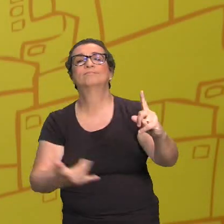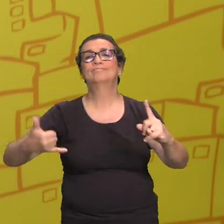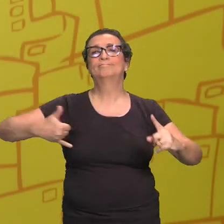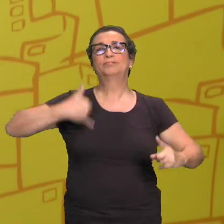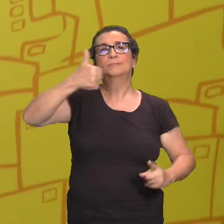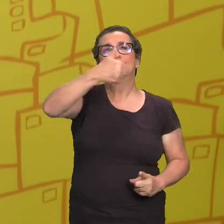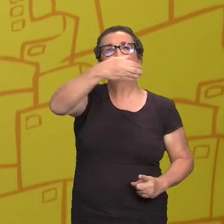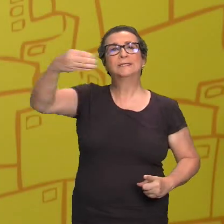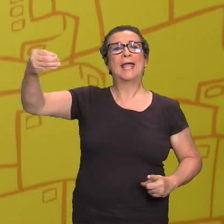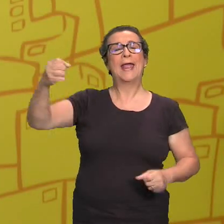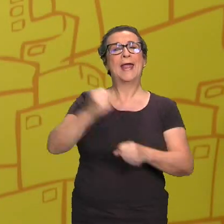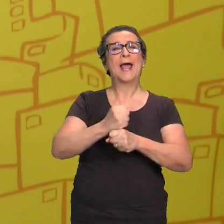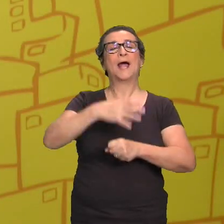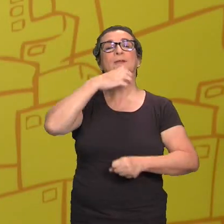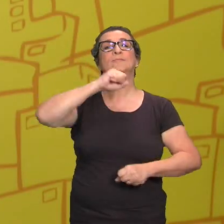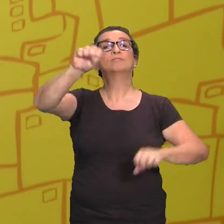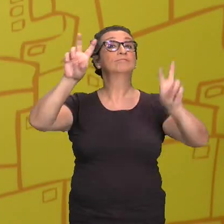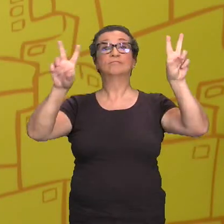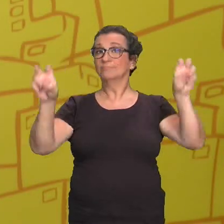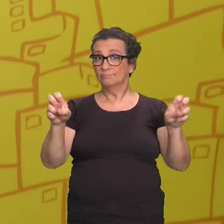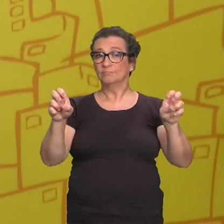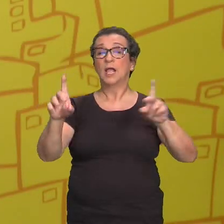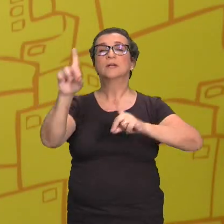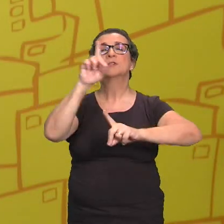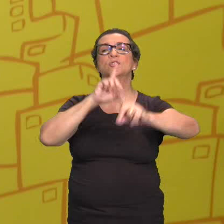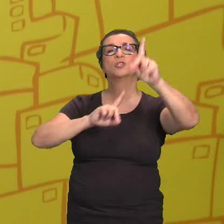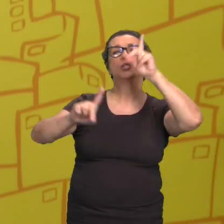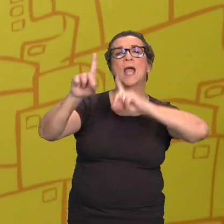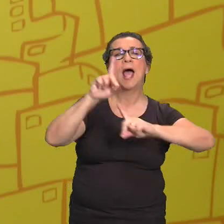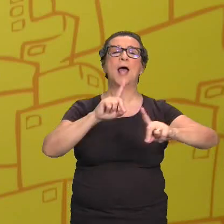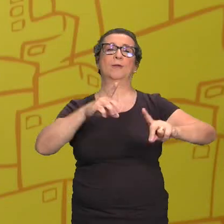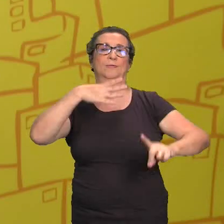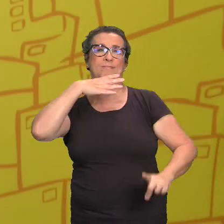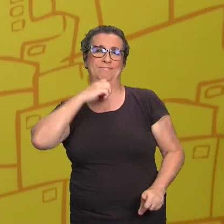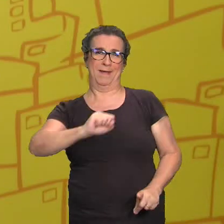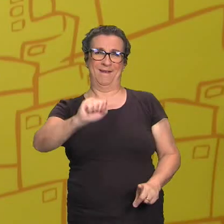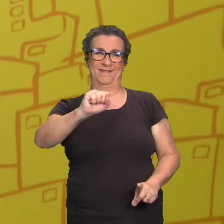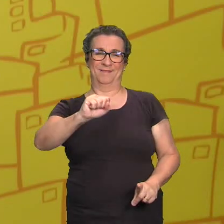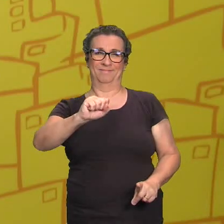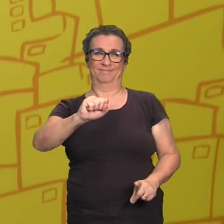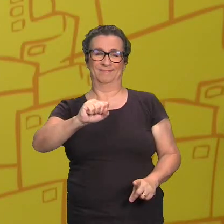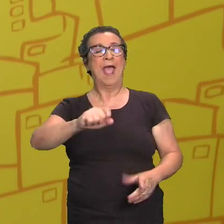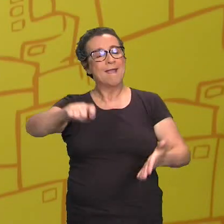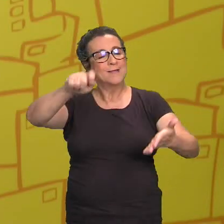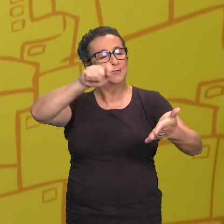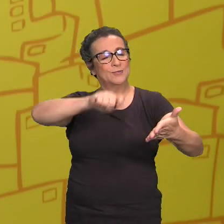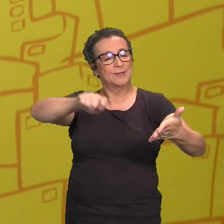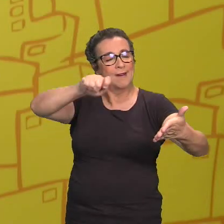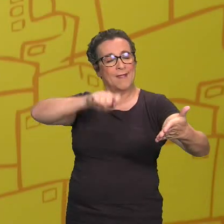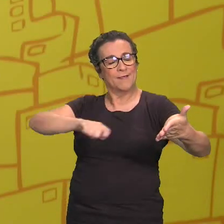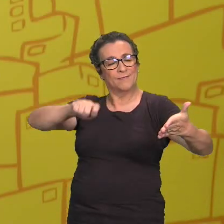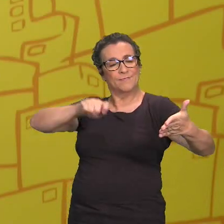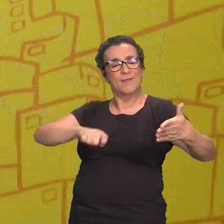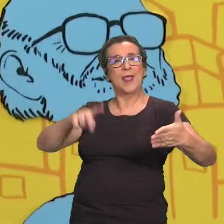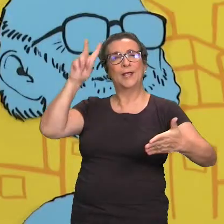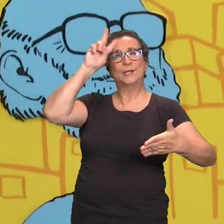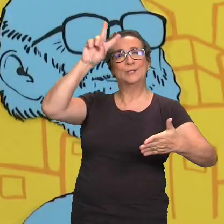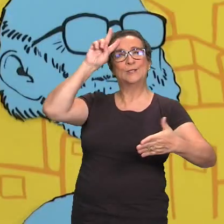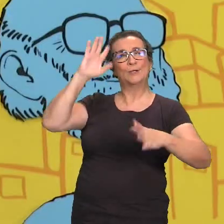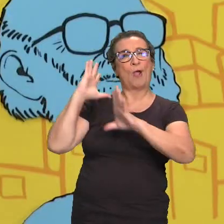centenário de Paulo Freire com o tema Diálogos com Paulo Freire, escrevendo histórias